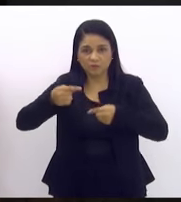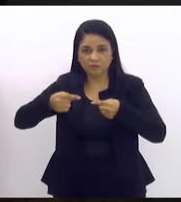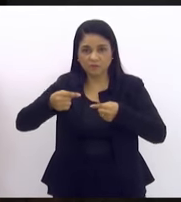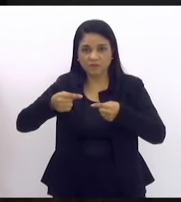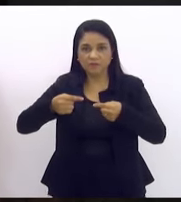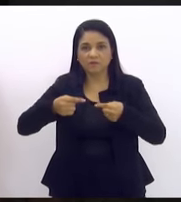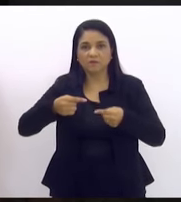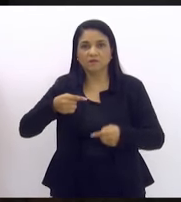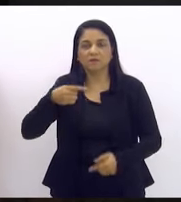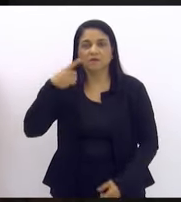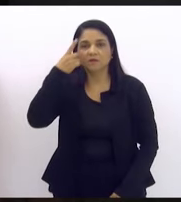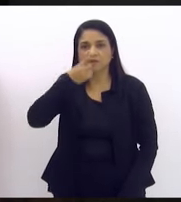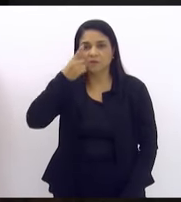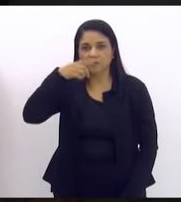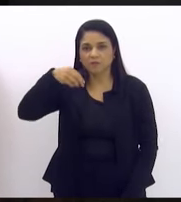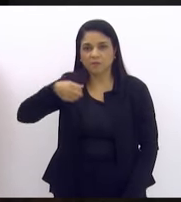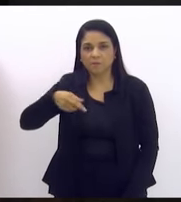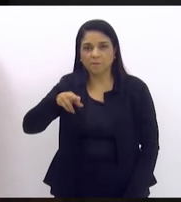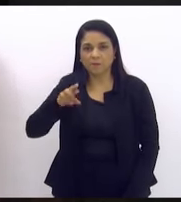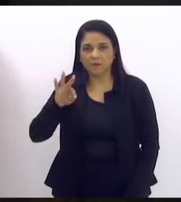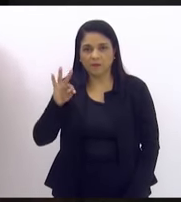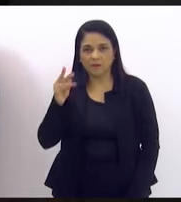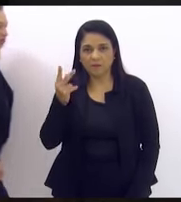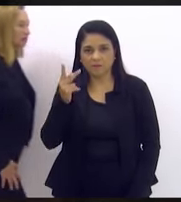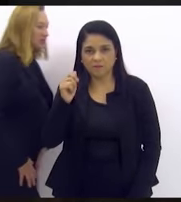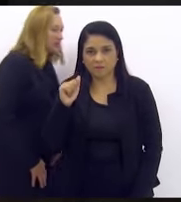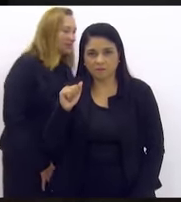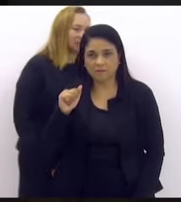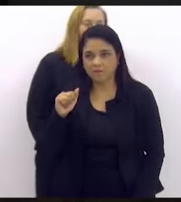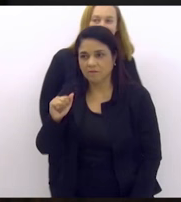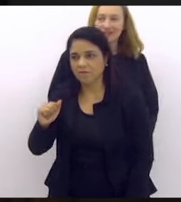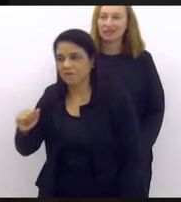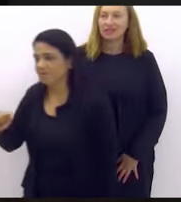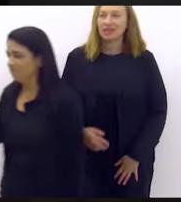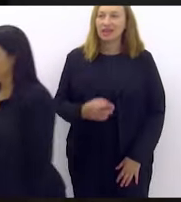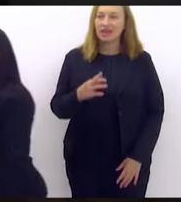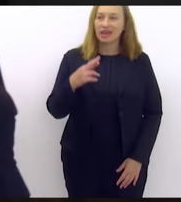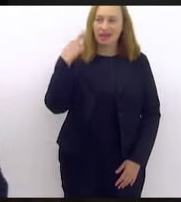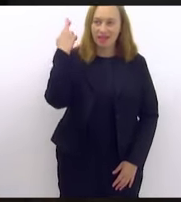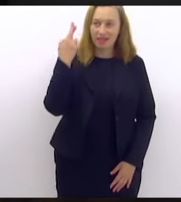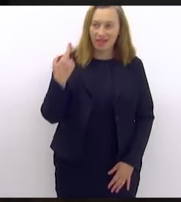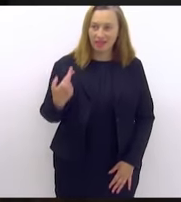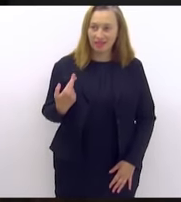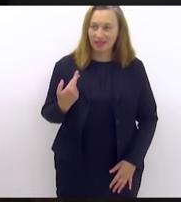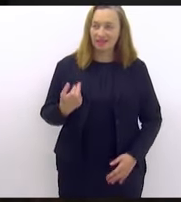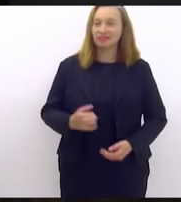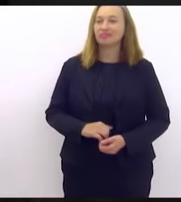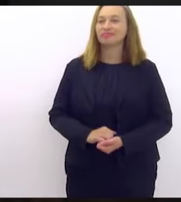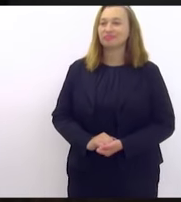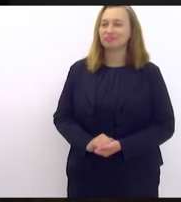Marta Rocha, Renata Souza